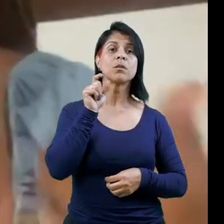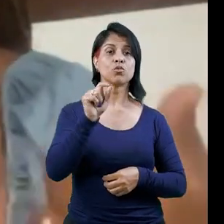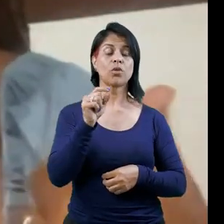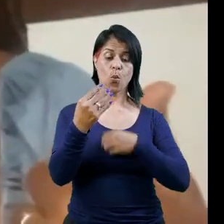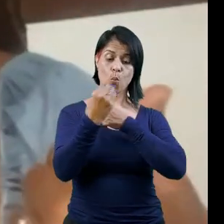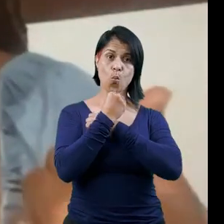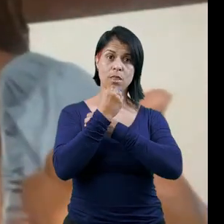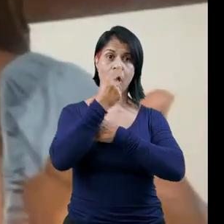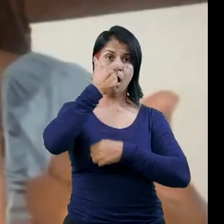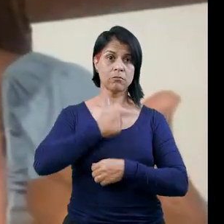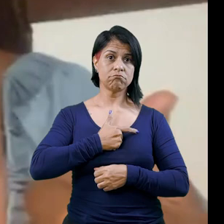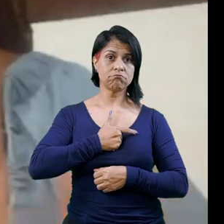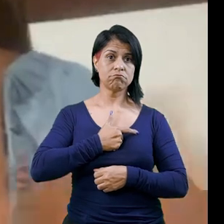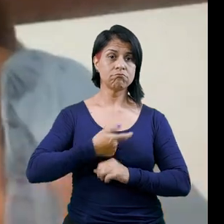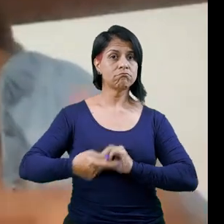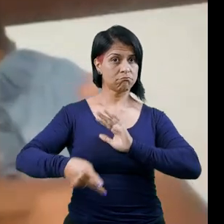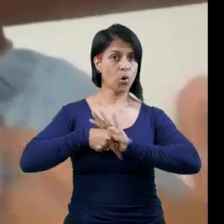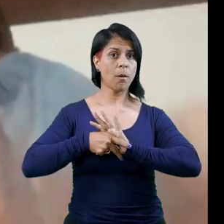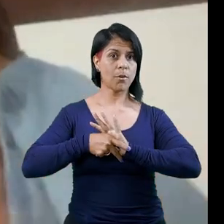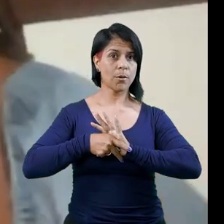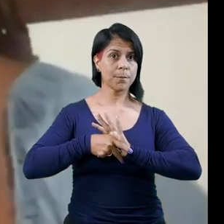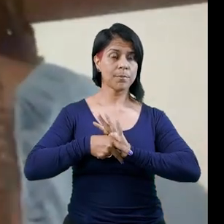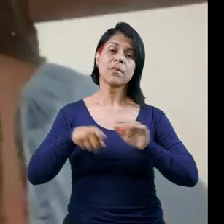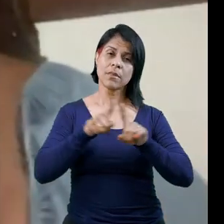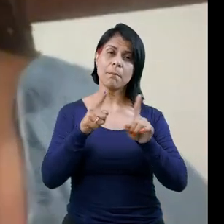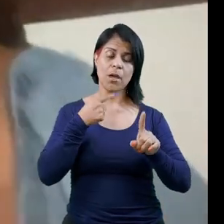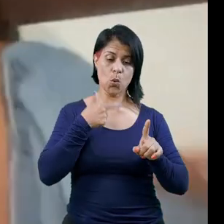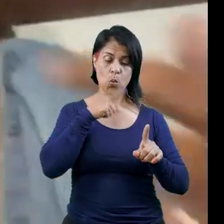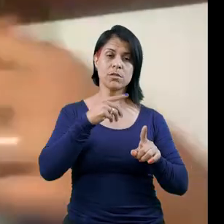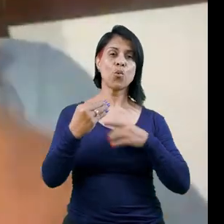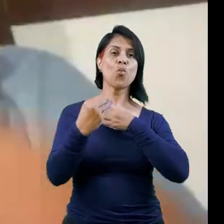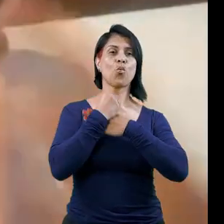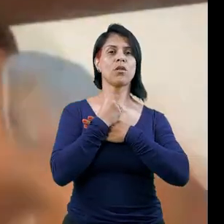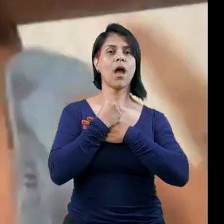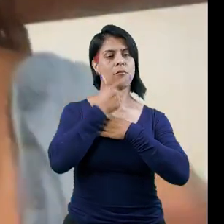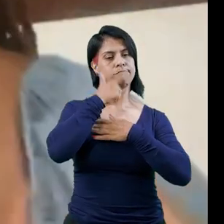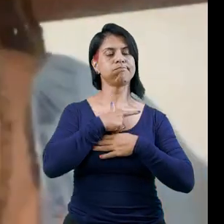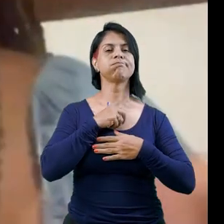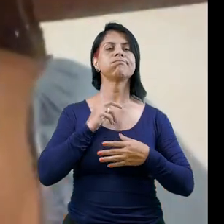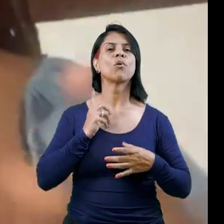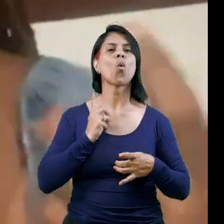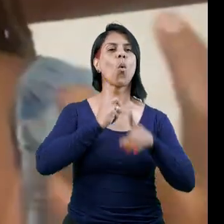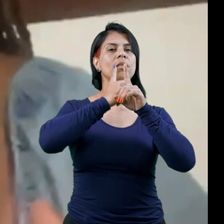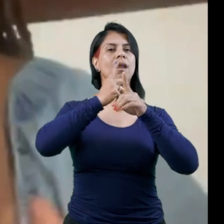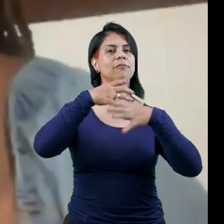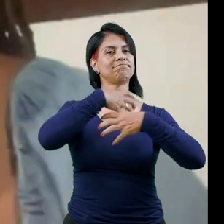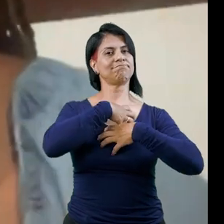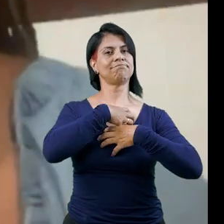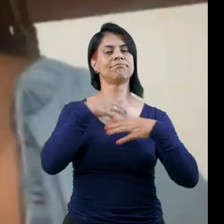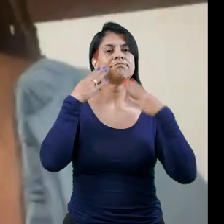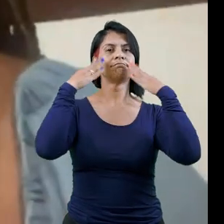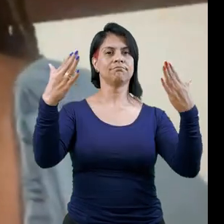de si para se encontrar, para que os encontros possam